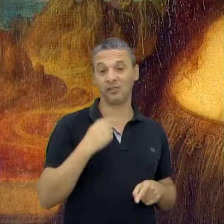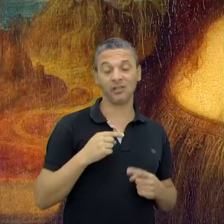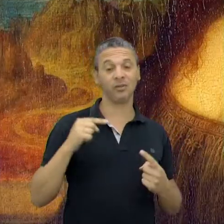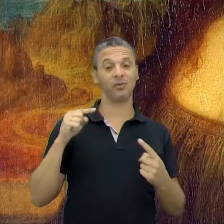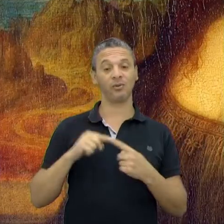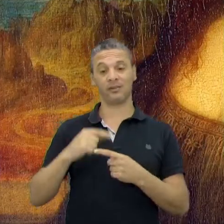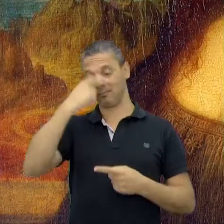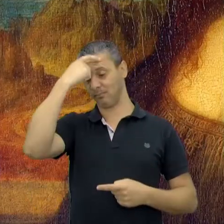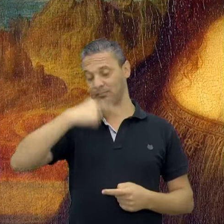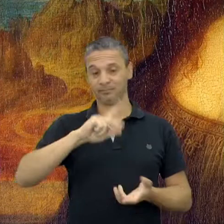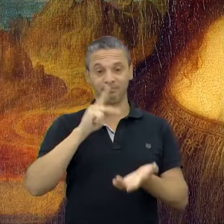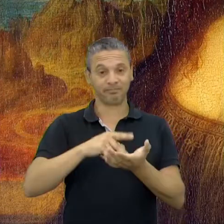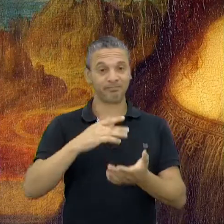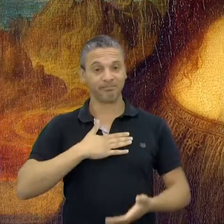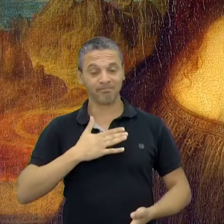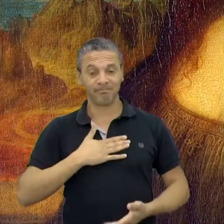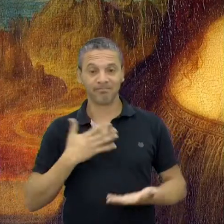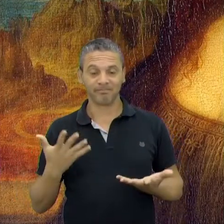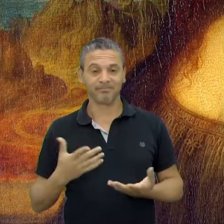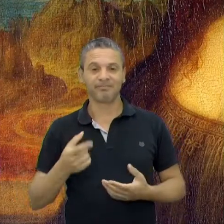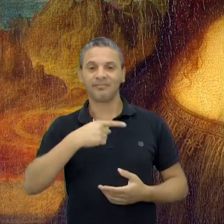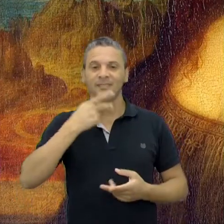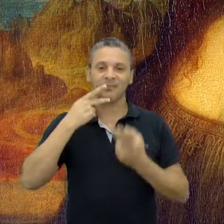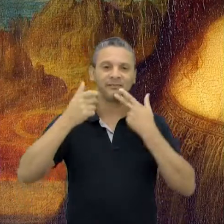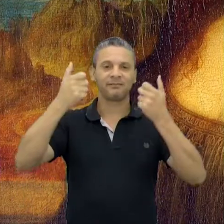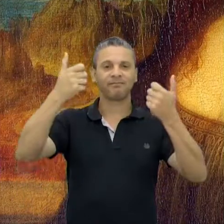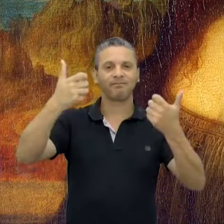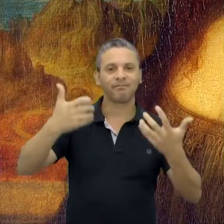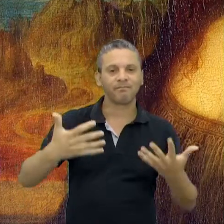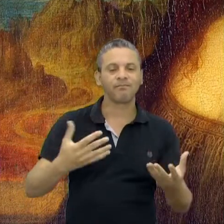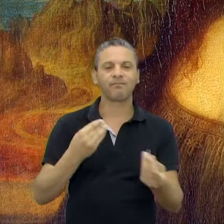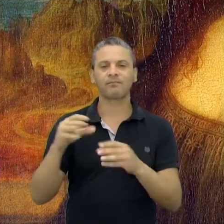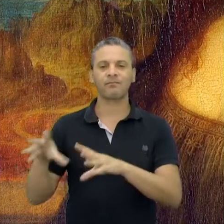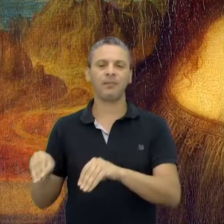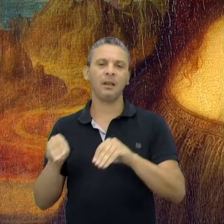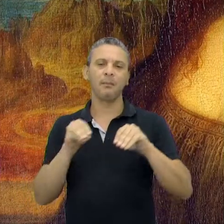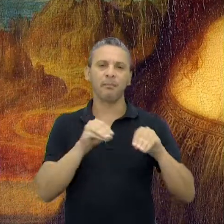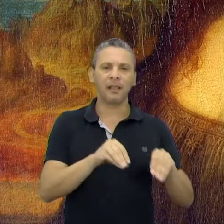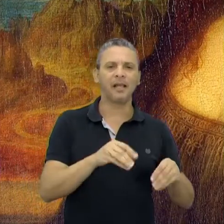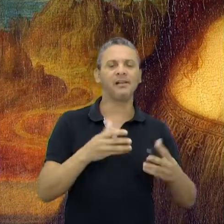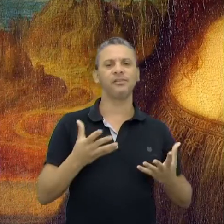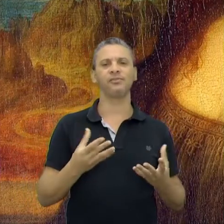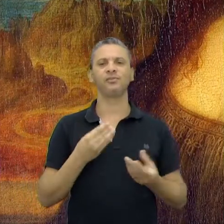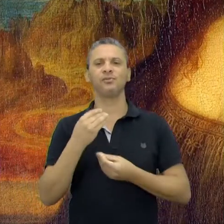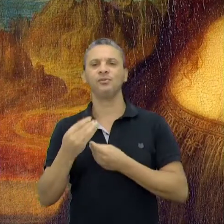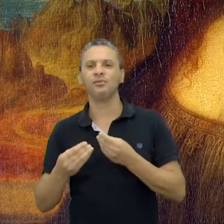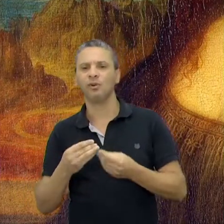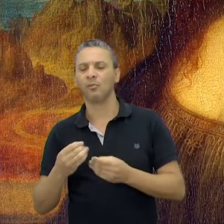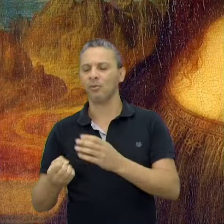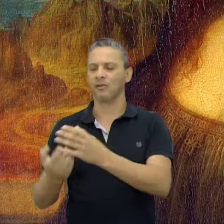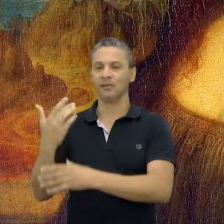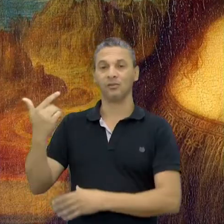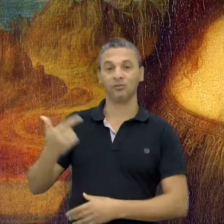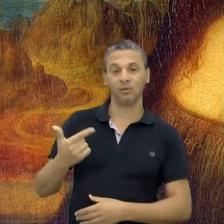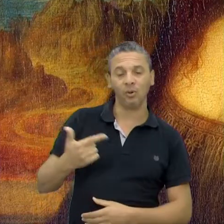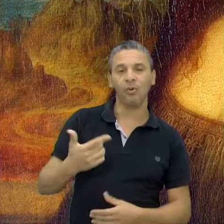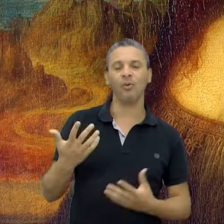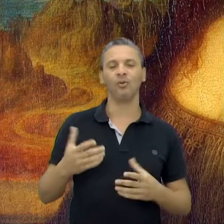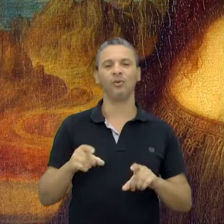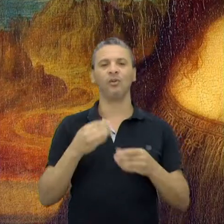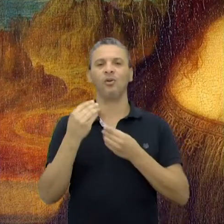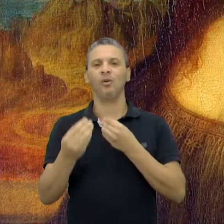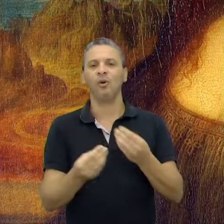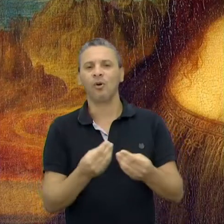sua originalidade. E para falar um pouco sobre isso, de plágio, falarmos sobre releitura, né? Falar sobre como lidar